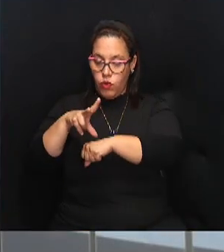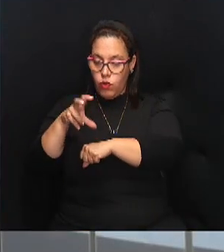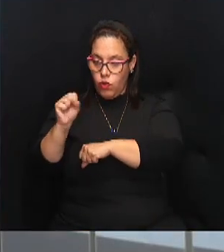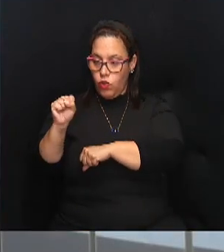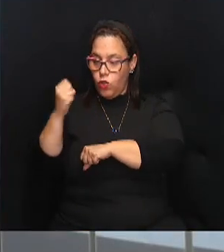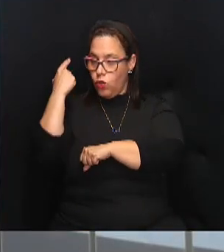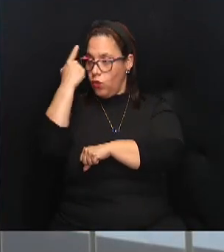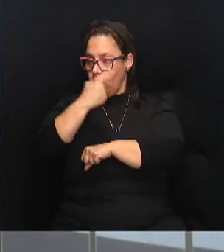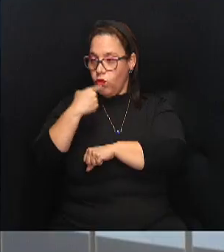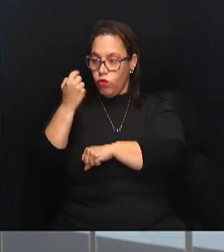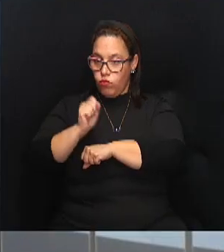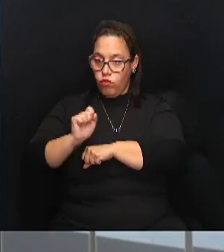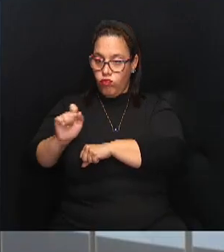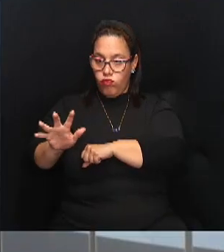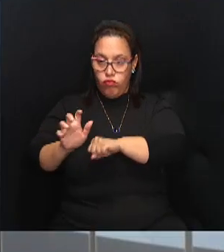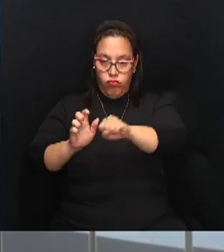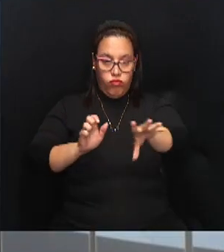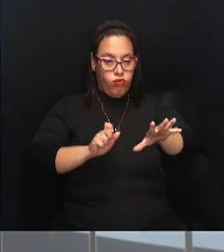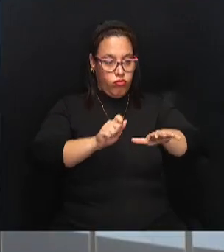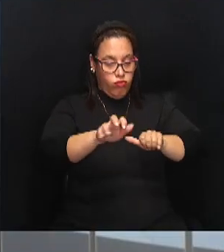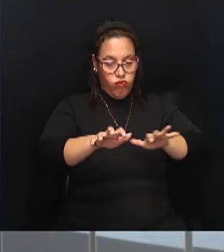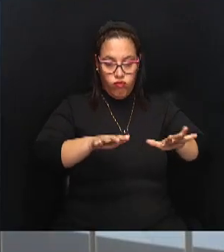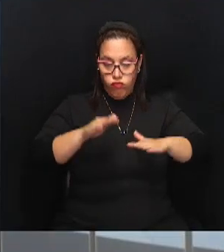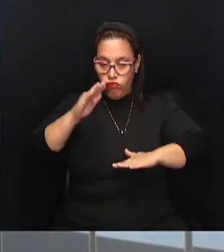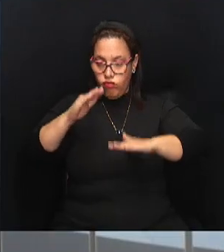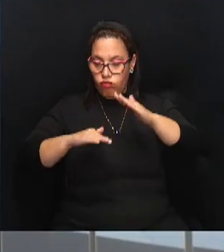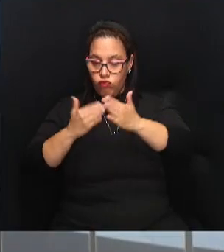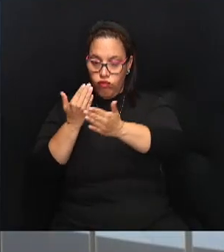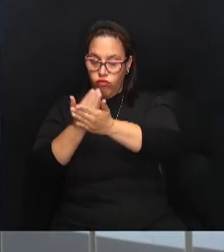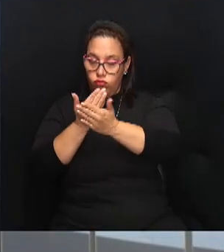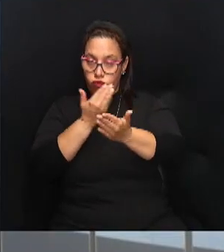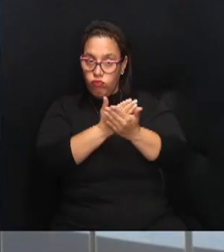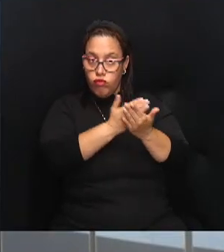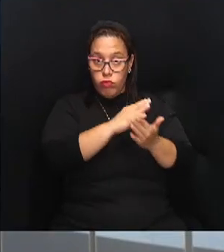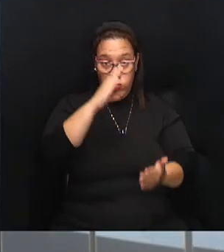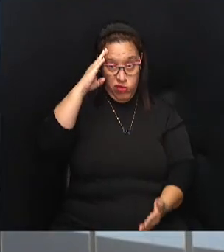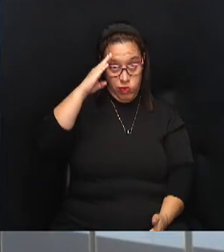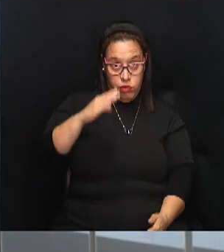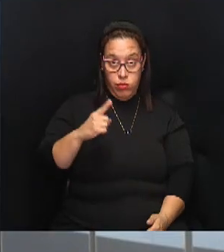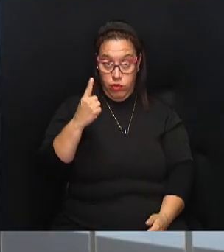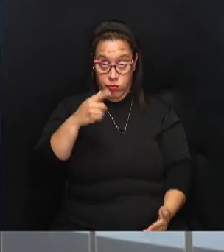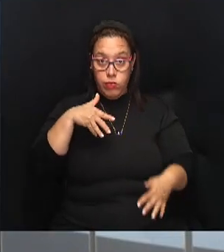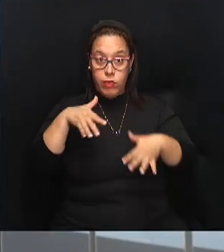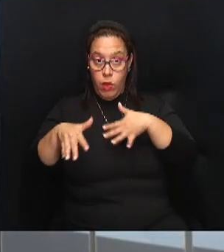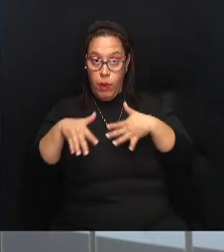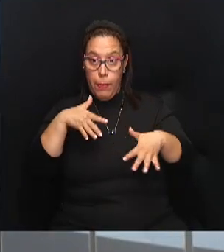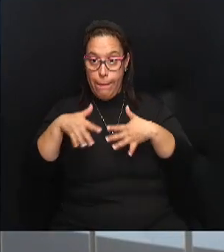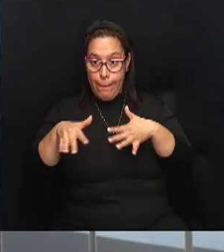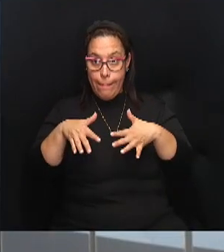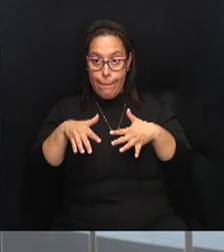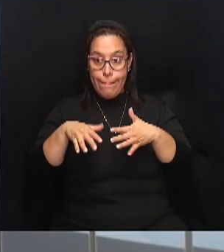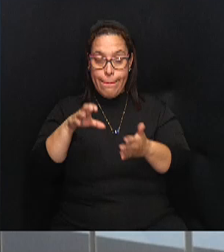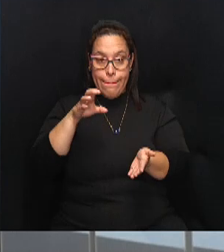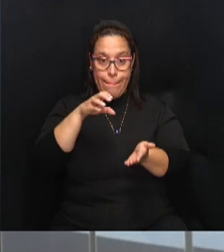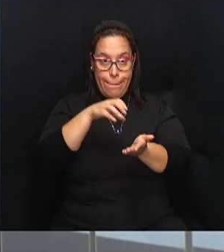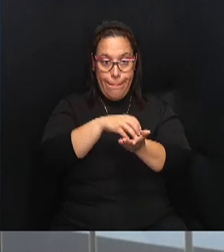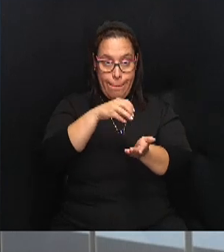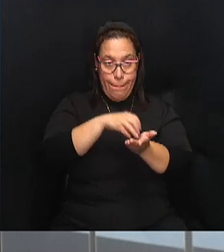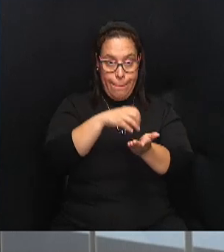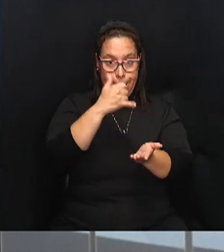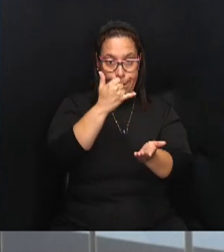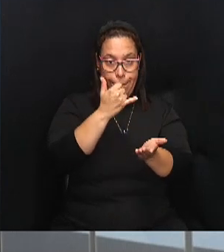horas, distribuídas nos locais de acordo com esse estudo, né? Principalmente no primeiro momento na área central,